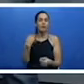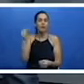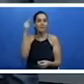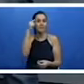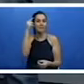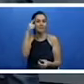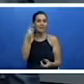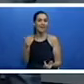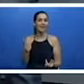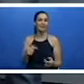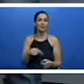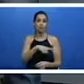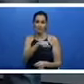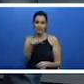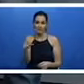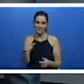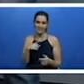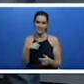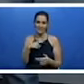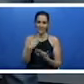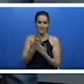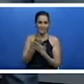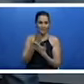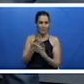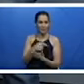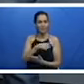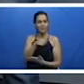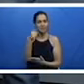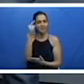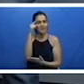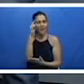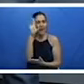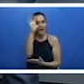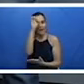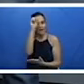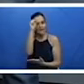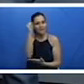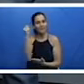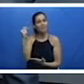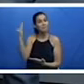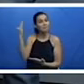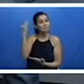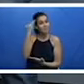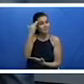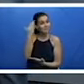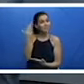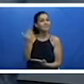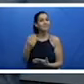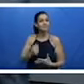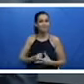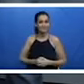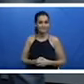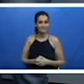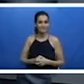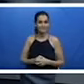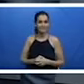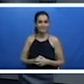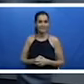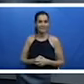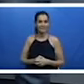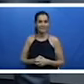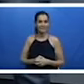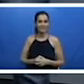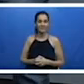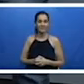no geral, que vocês aprendem na escola. Para vocês aprenderem a pensar, tá? Ok? Para